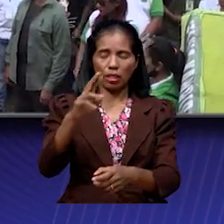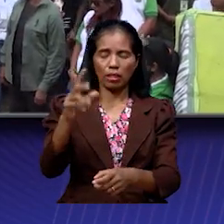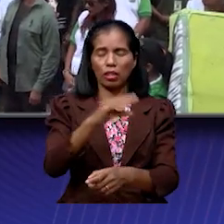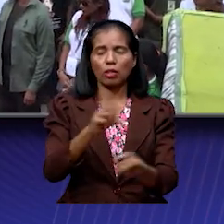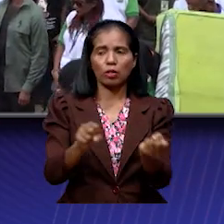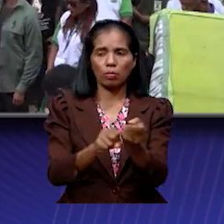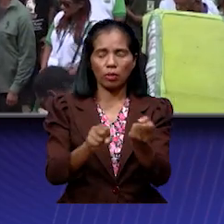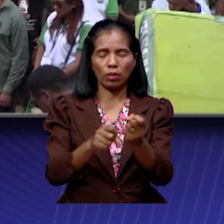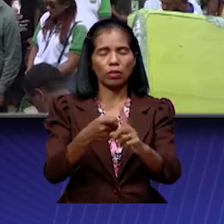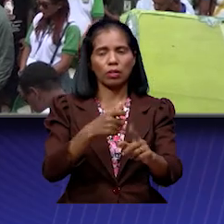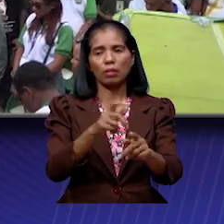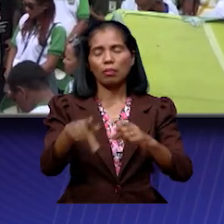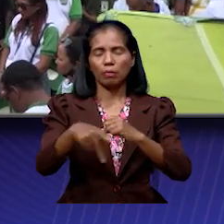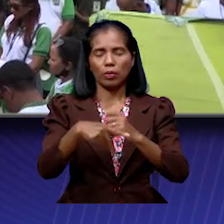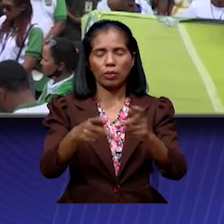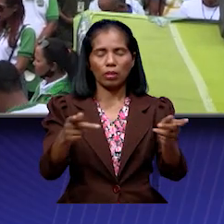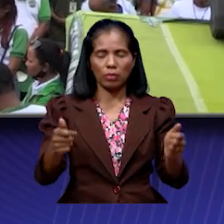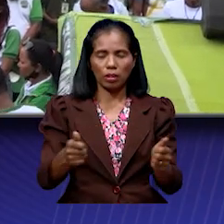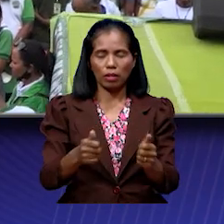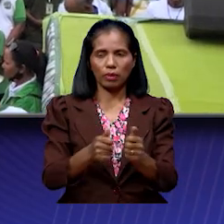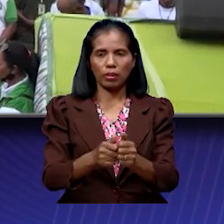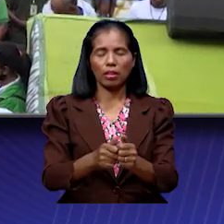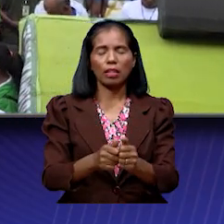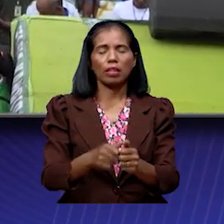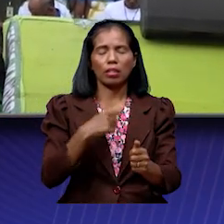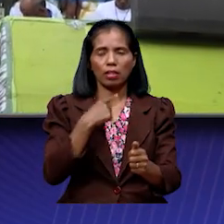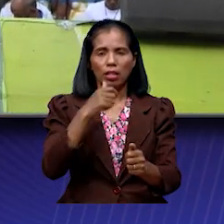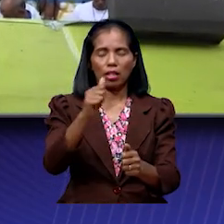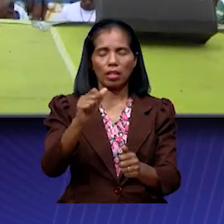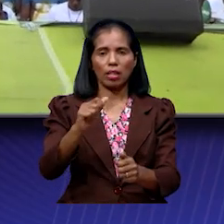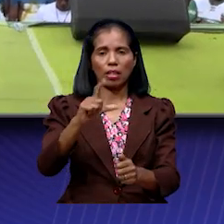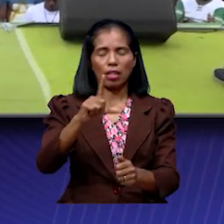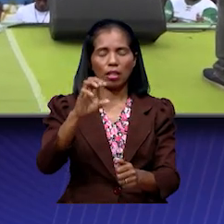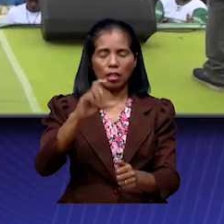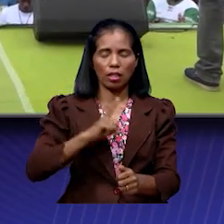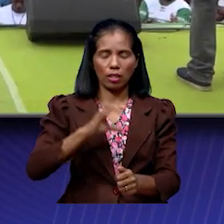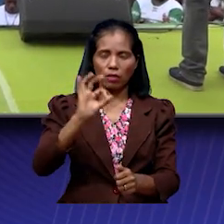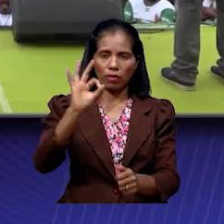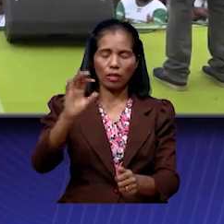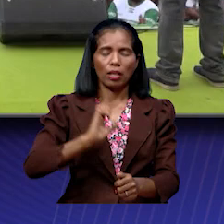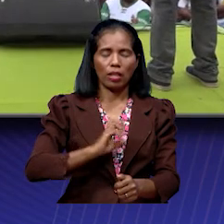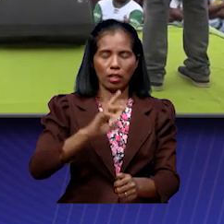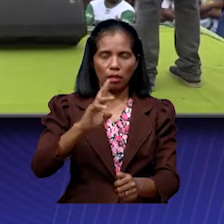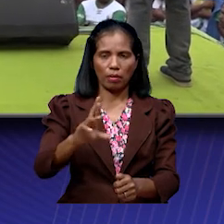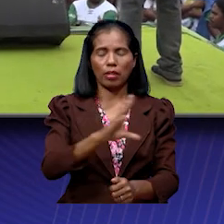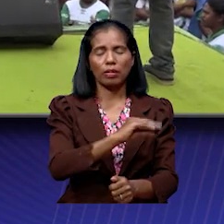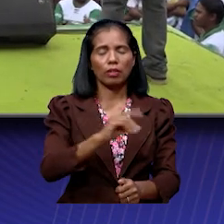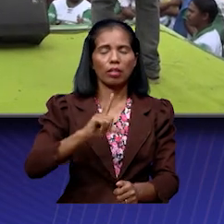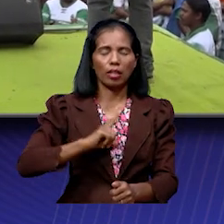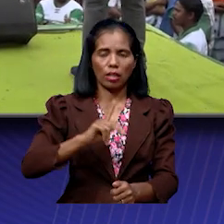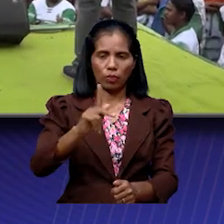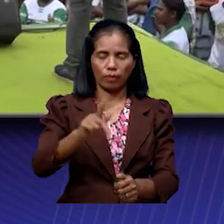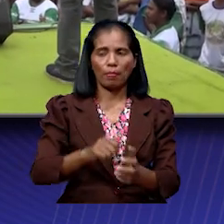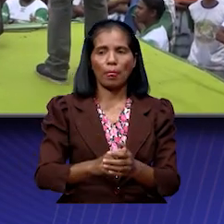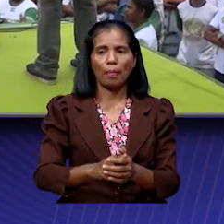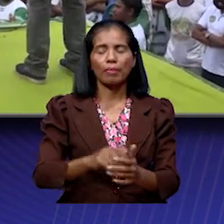apoiante Siracelo, russi posto administrativo Atsabe, Hatulia, Letefoho, Hermera, Norailaku. Ba militante